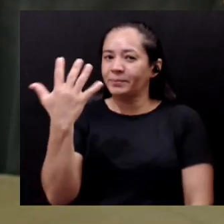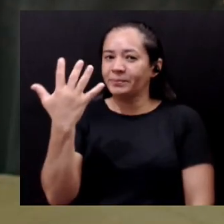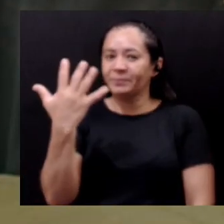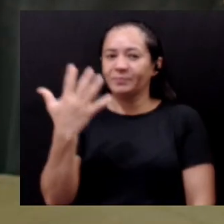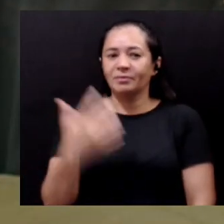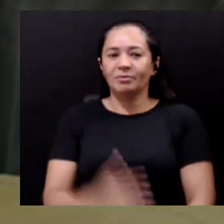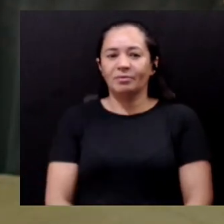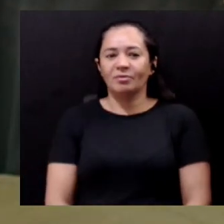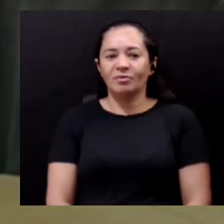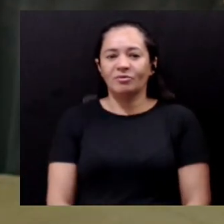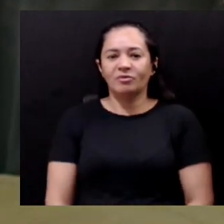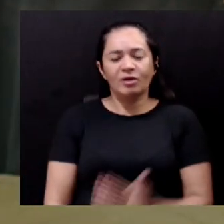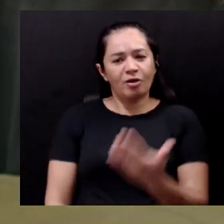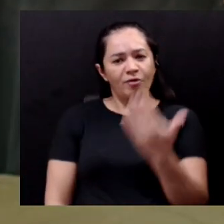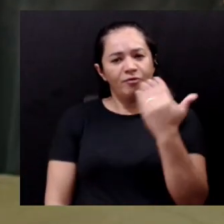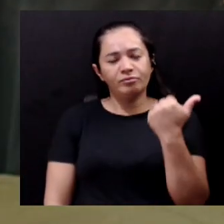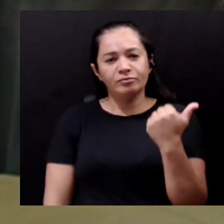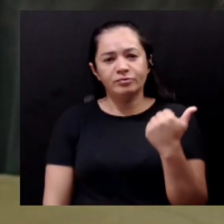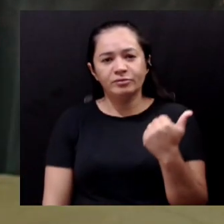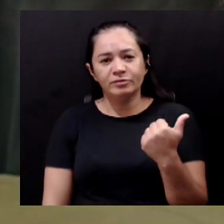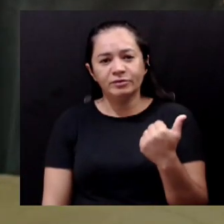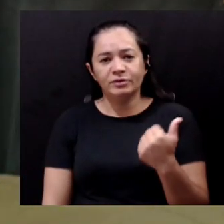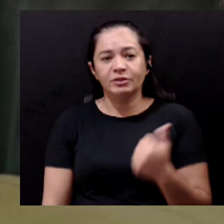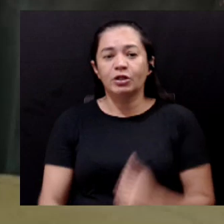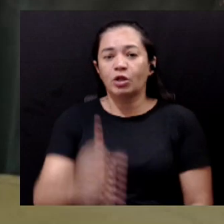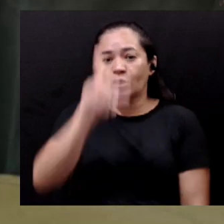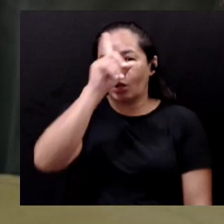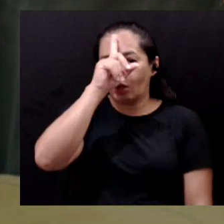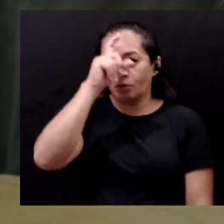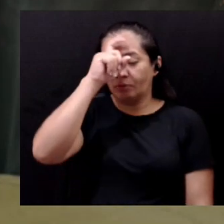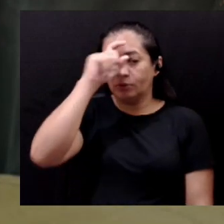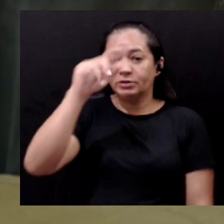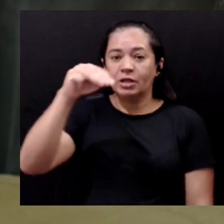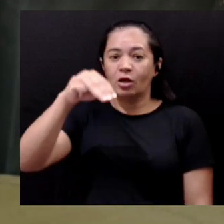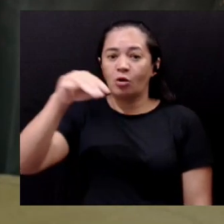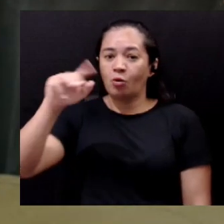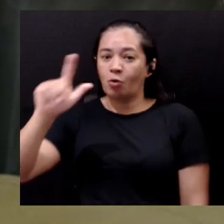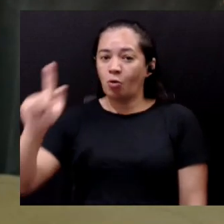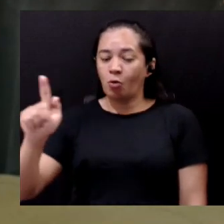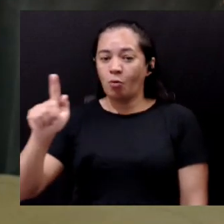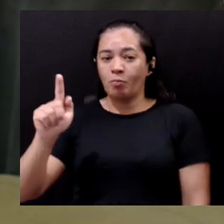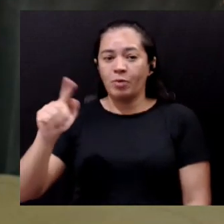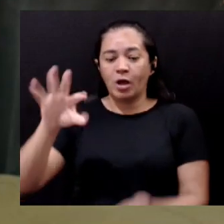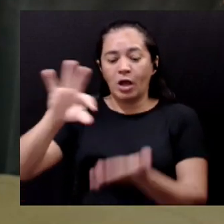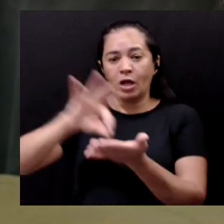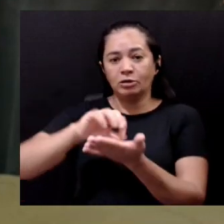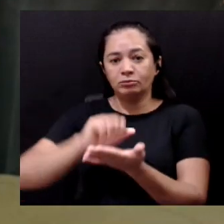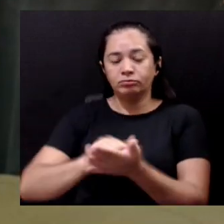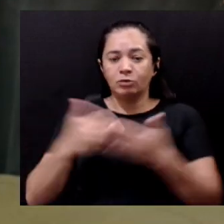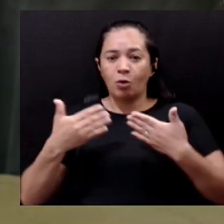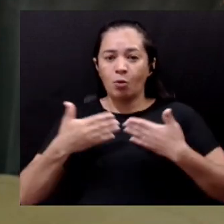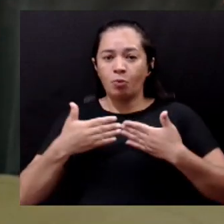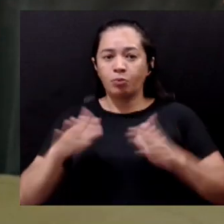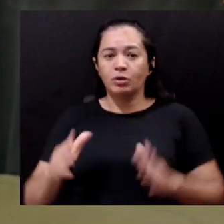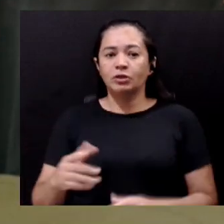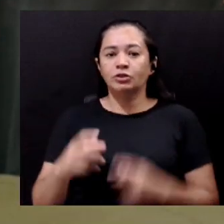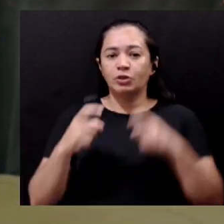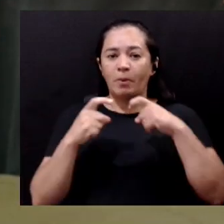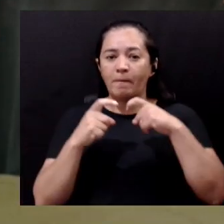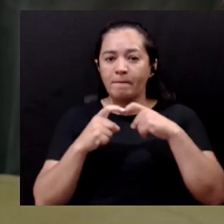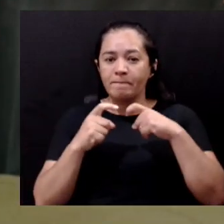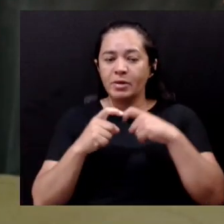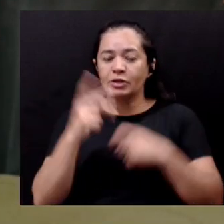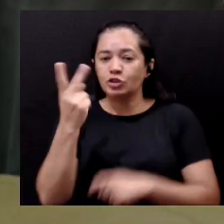só. Rede Mário Gatti está com inscrições abertas para a seleção de 12 médicos. Os profissionais irão